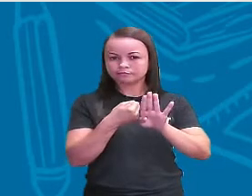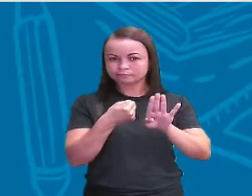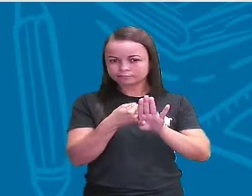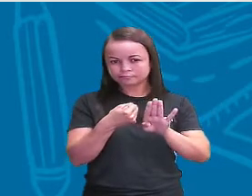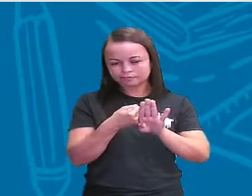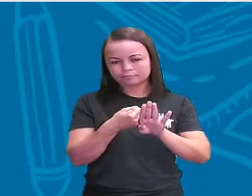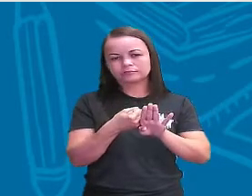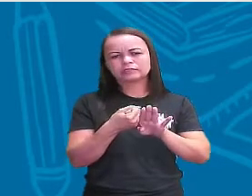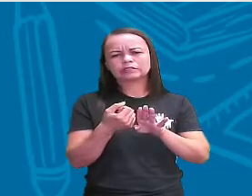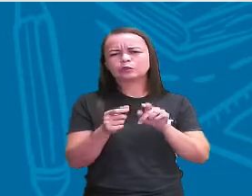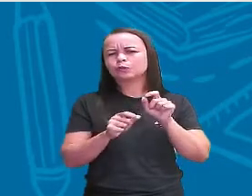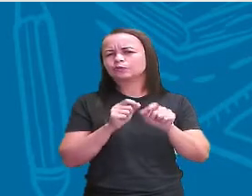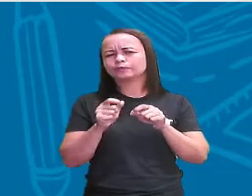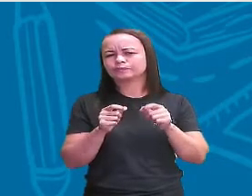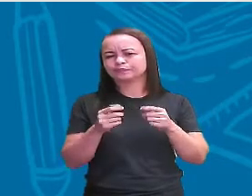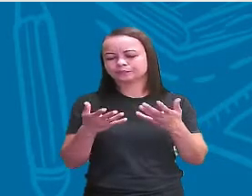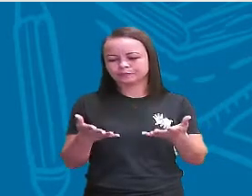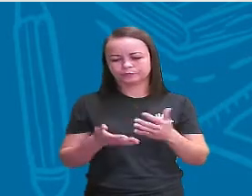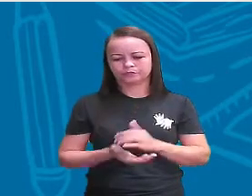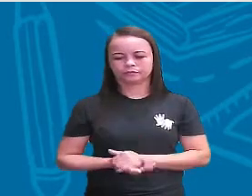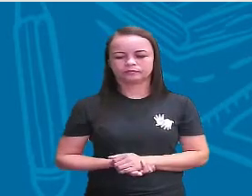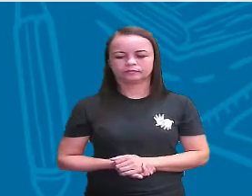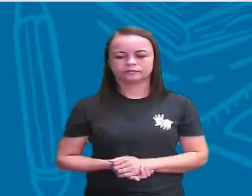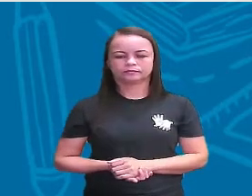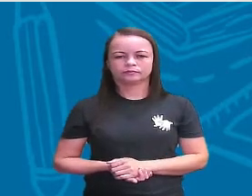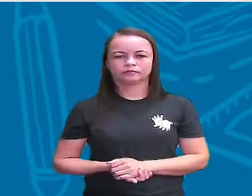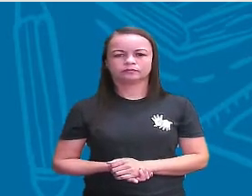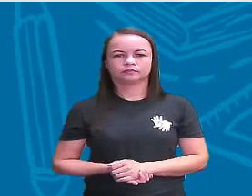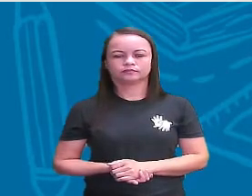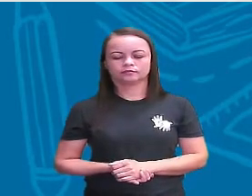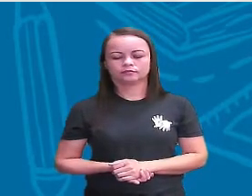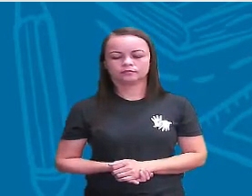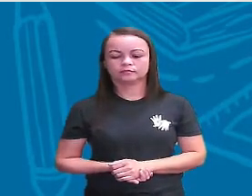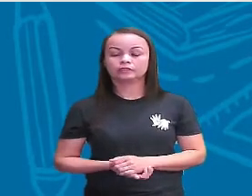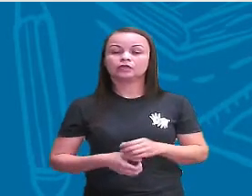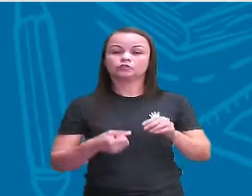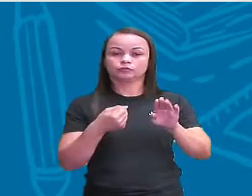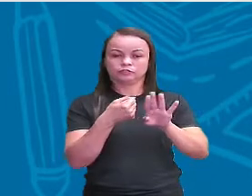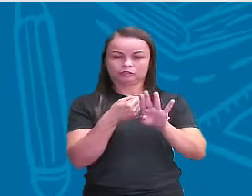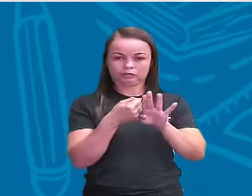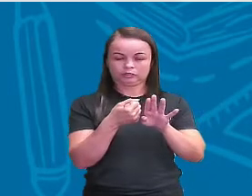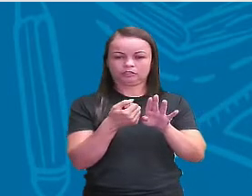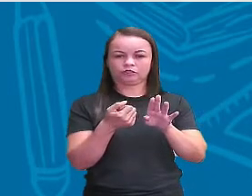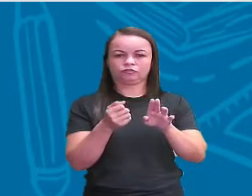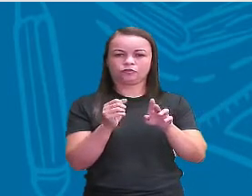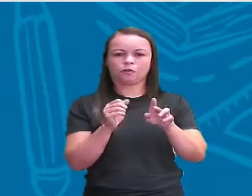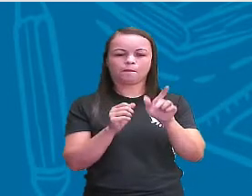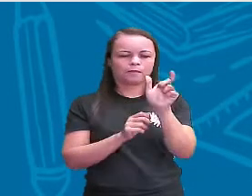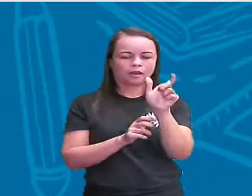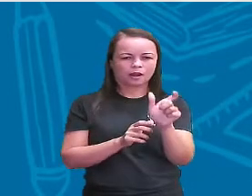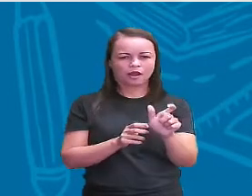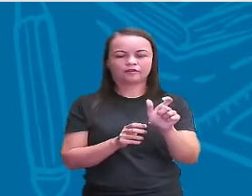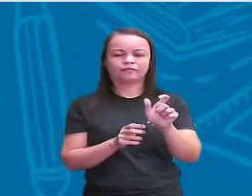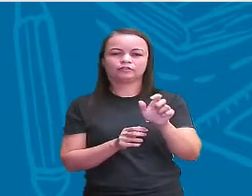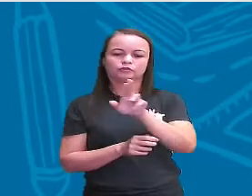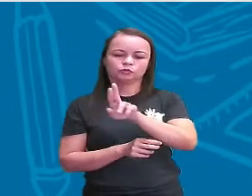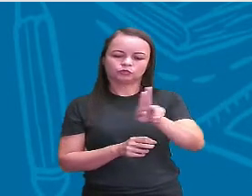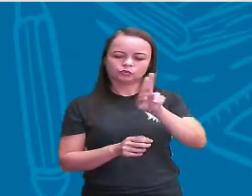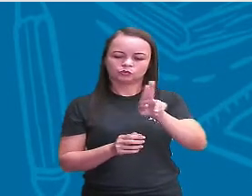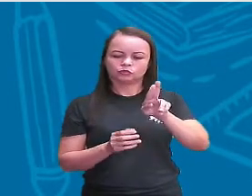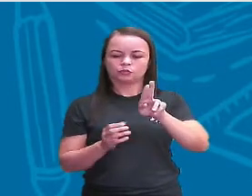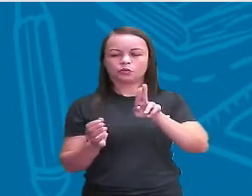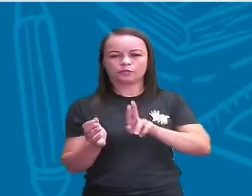Substantivos. O que são substantivos? São aí, ó, palavras que nomeiam o mundo que nos cerca. De